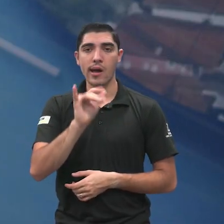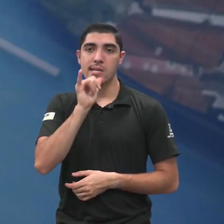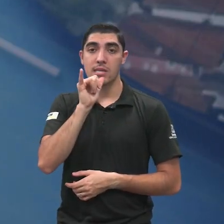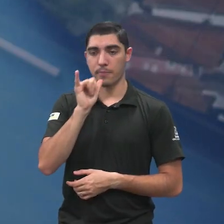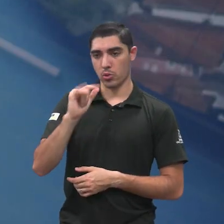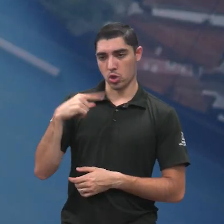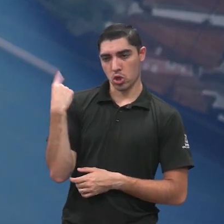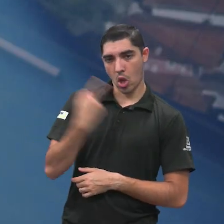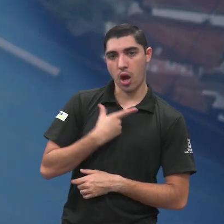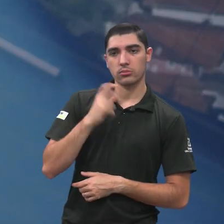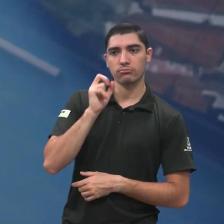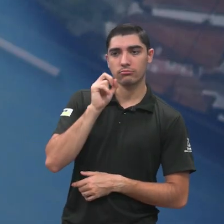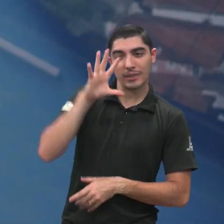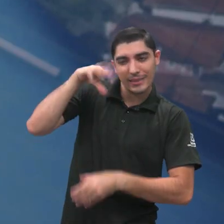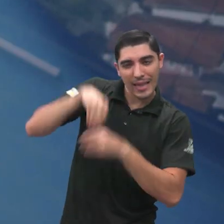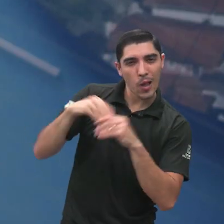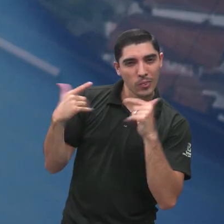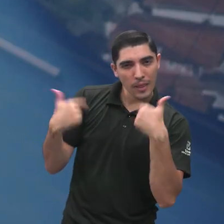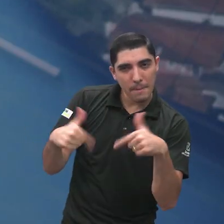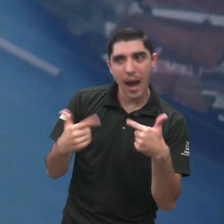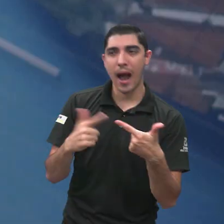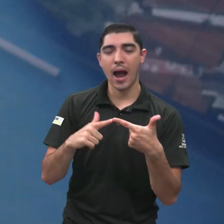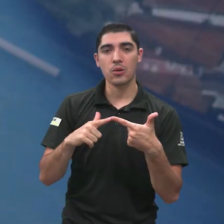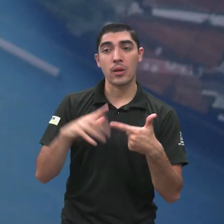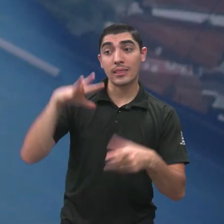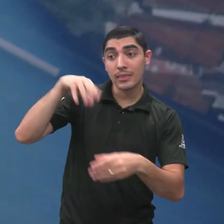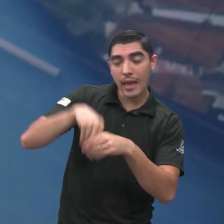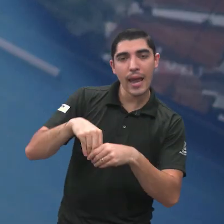nossos trabalhos, no nosso dia a dia, que a gente vê,